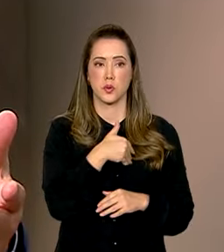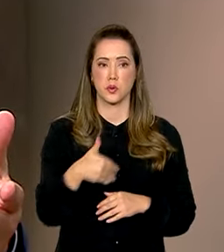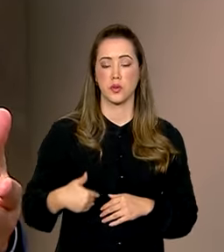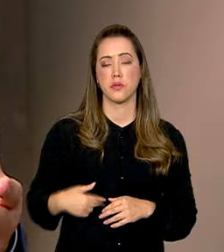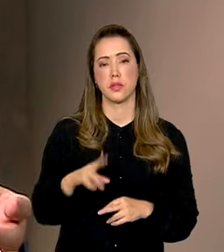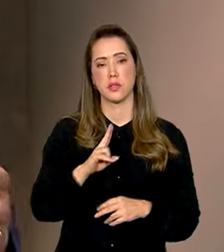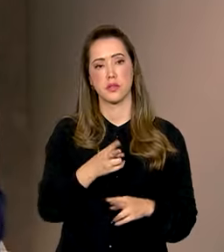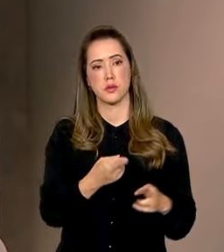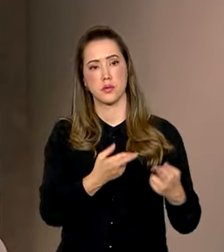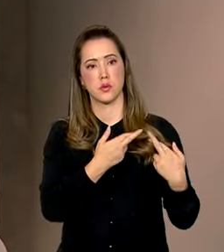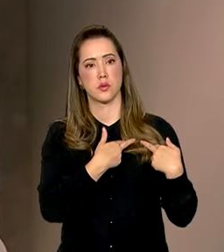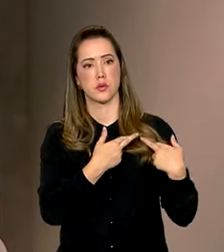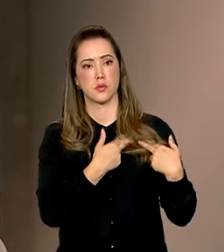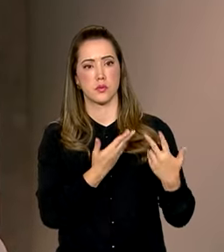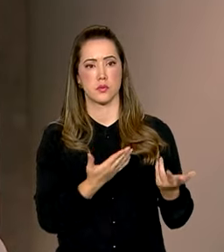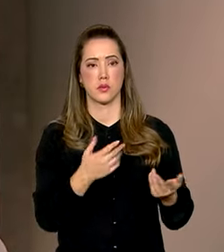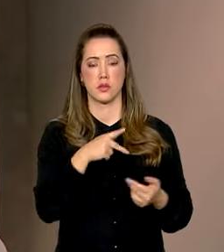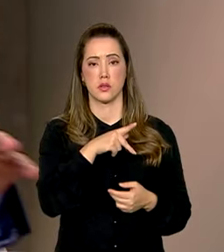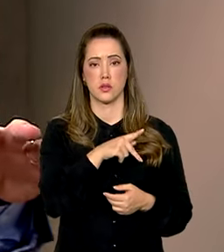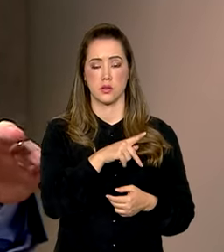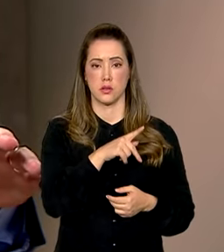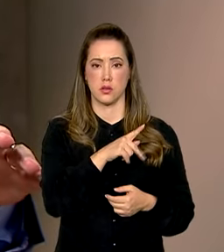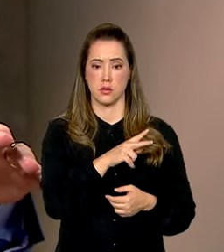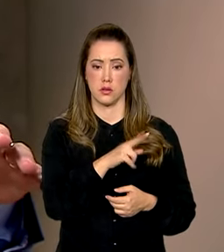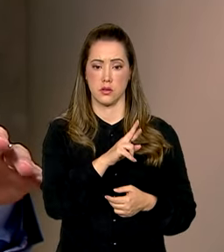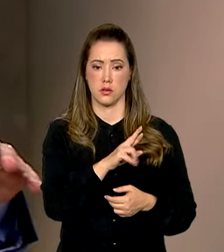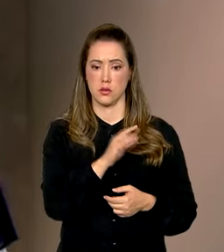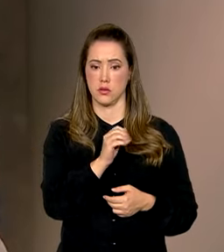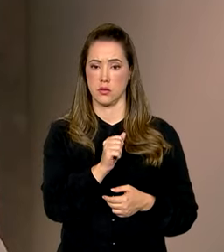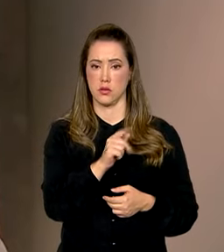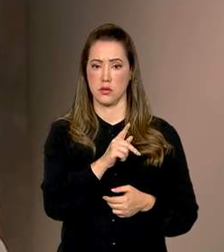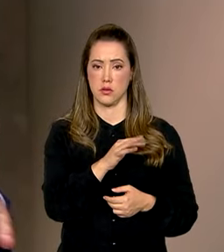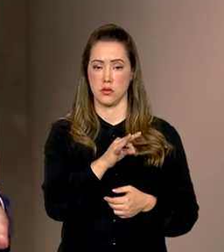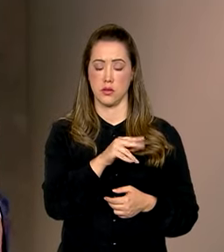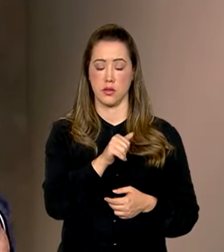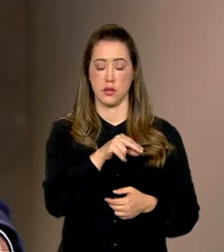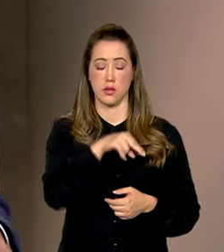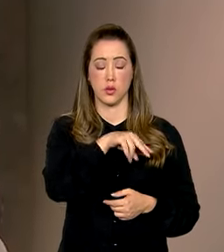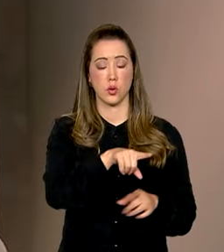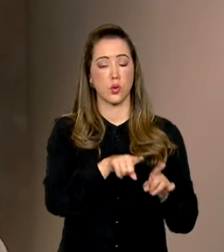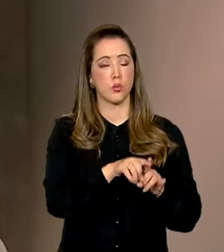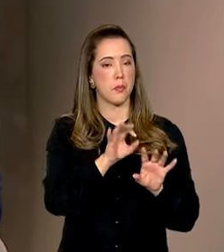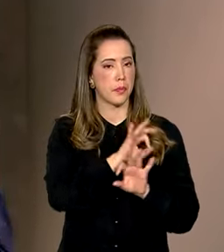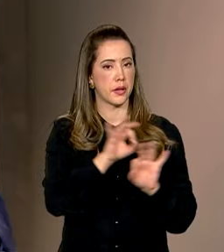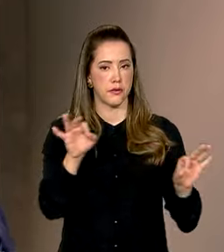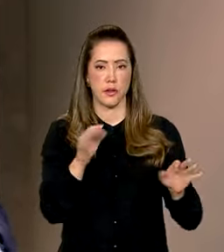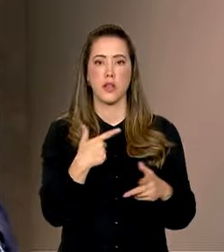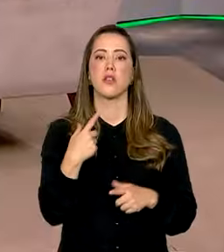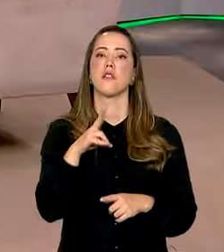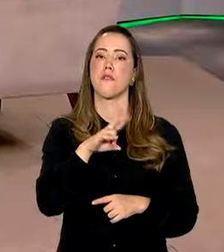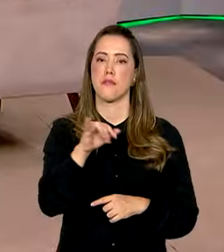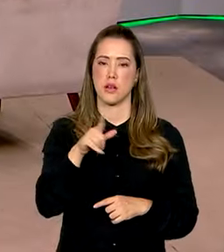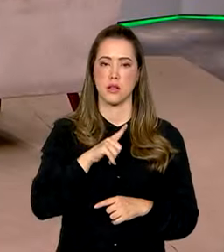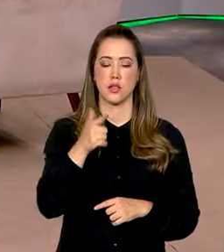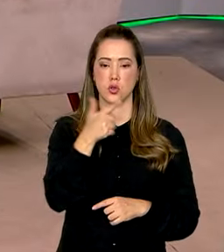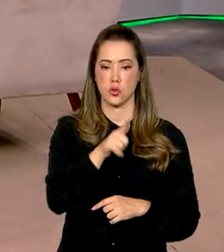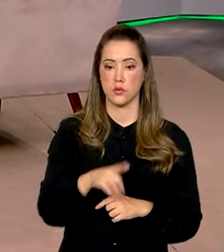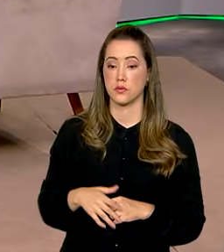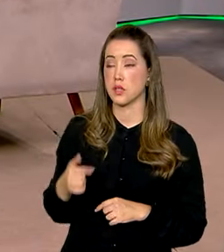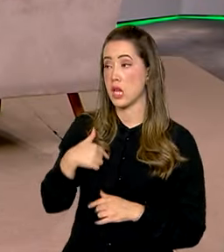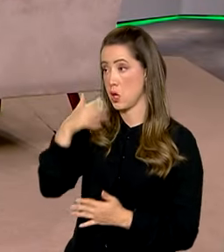com responsabilidade. Então, o Hackathon, essa maratona de desenvolvimento, foi um sucesso. E vamos fazer mais. Que bom. Eu